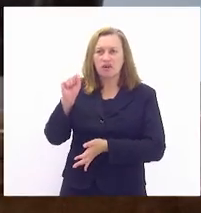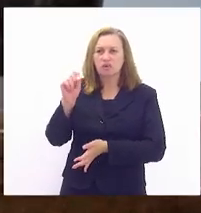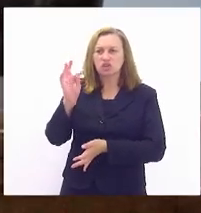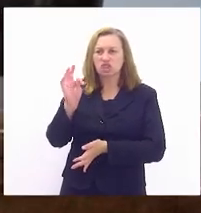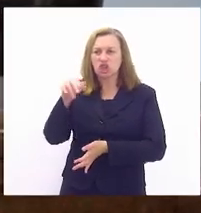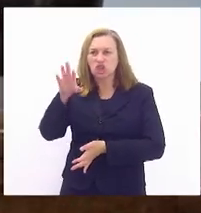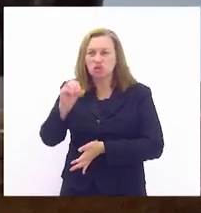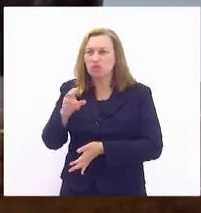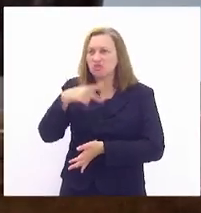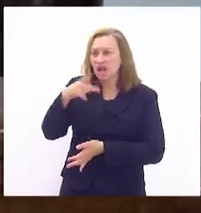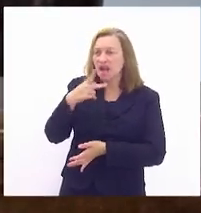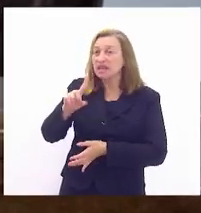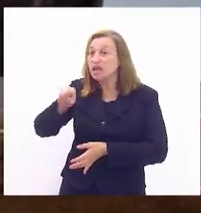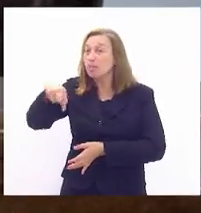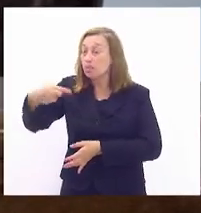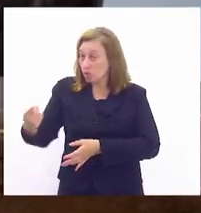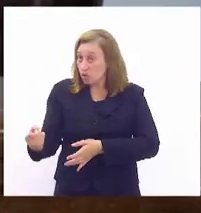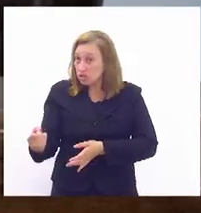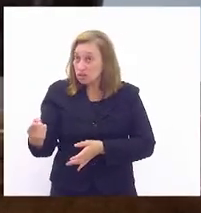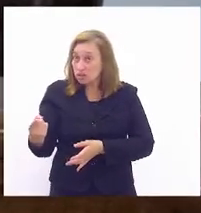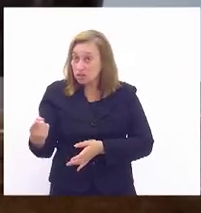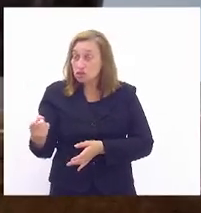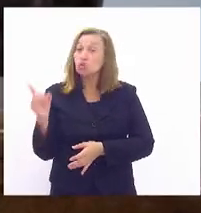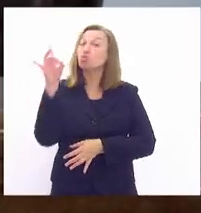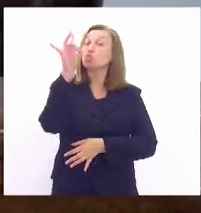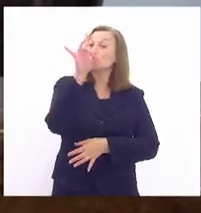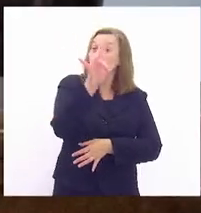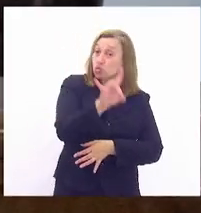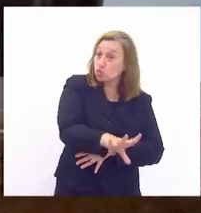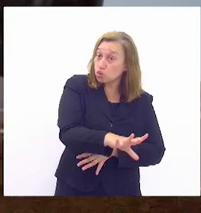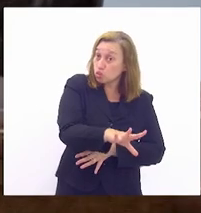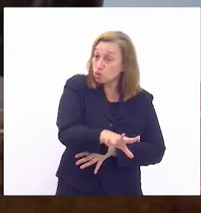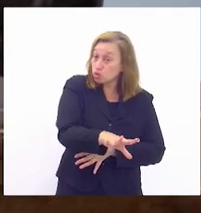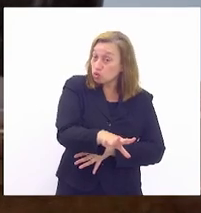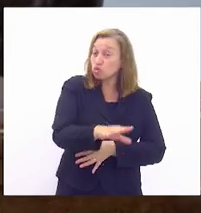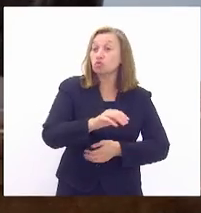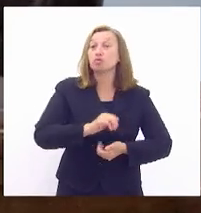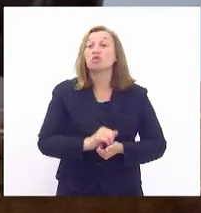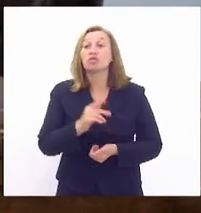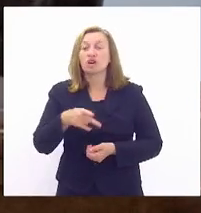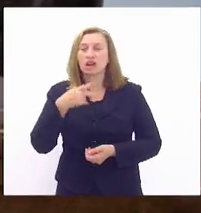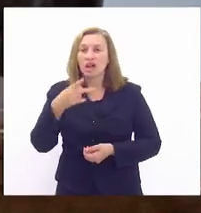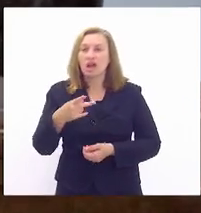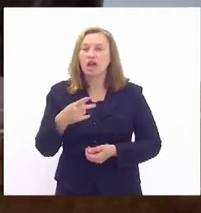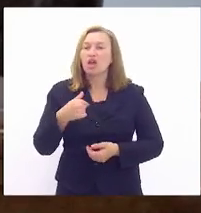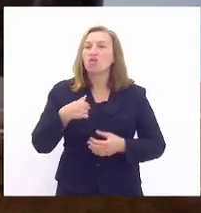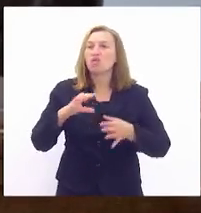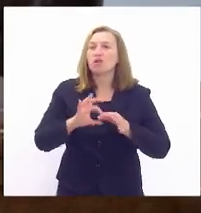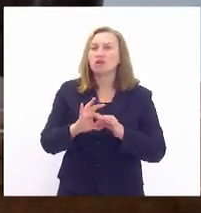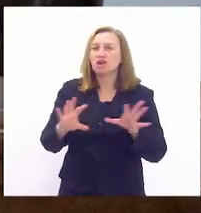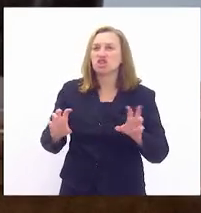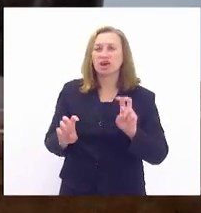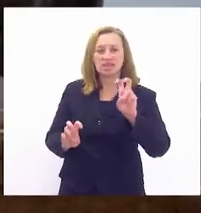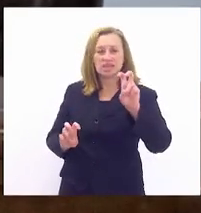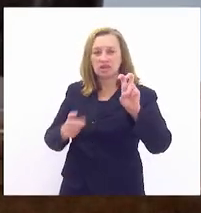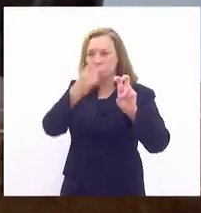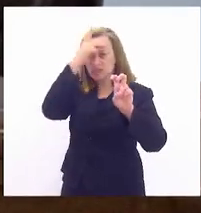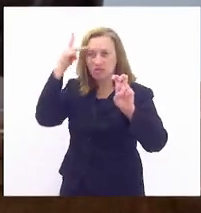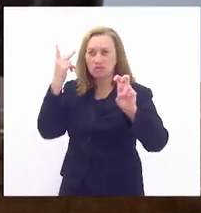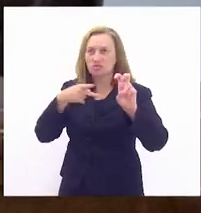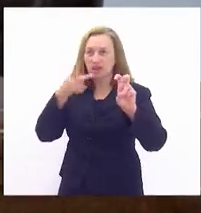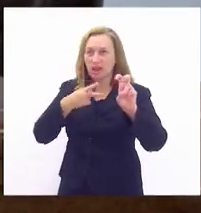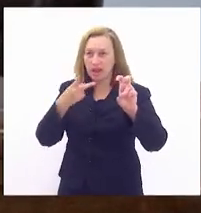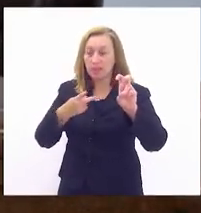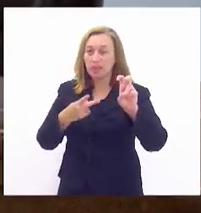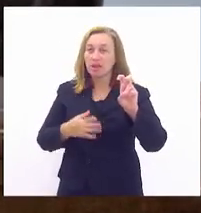vou, logo após o último, o Márcio Lins, eu vou abrir para 5 inscrições,